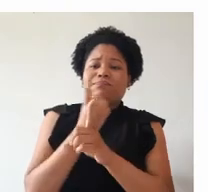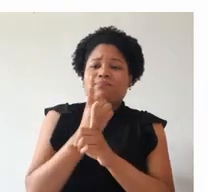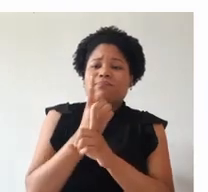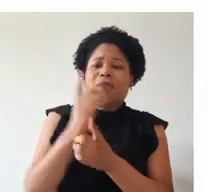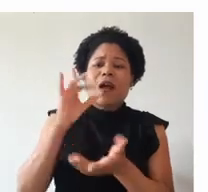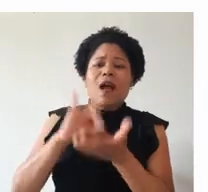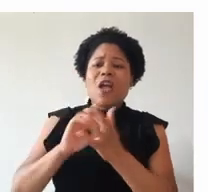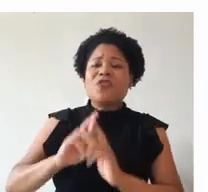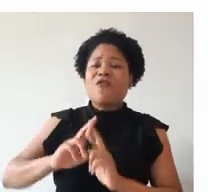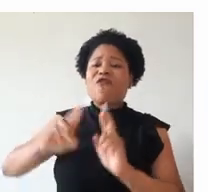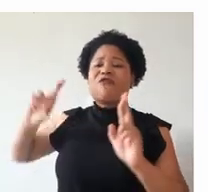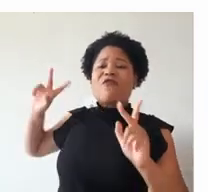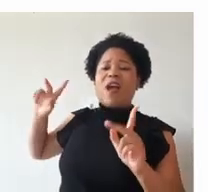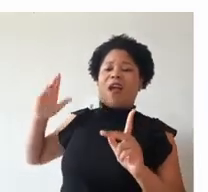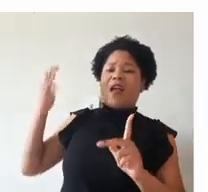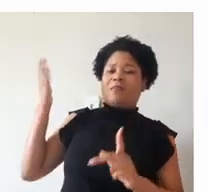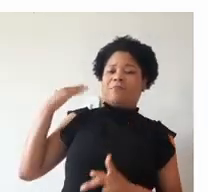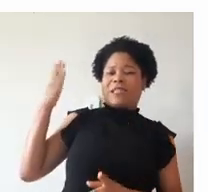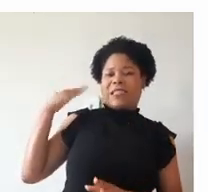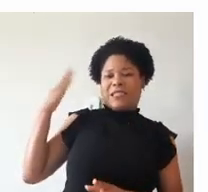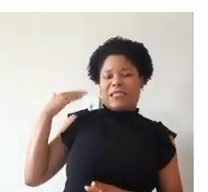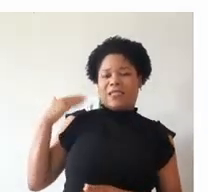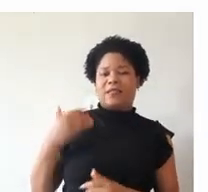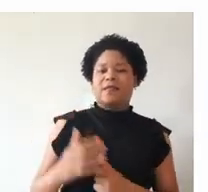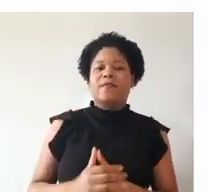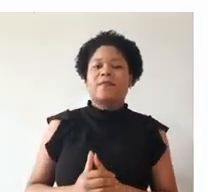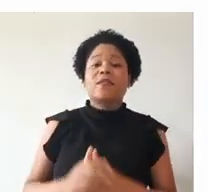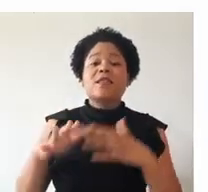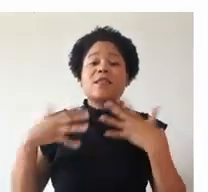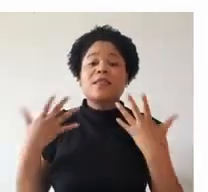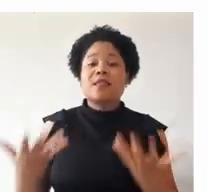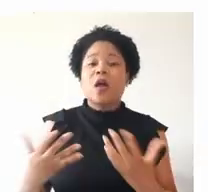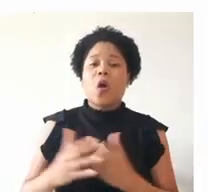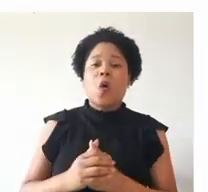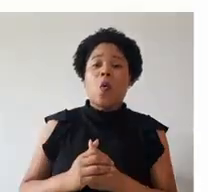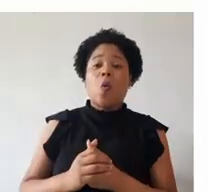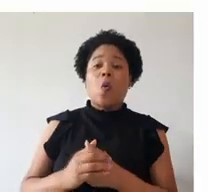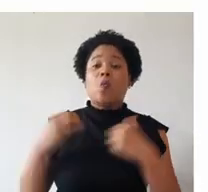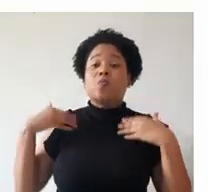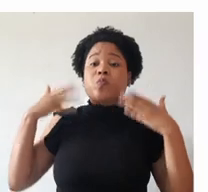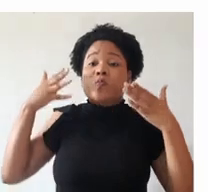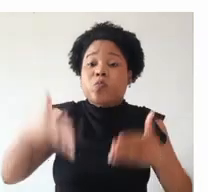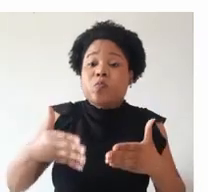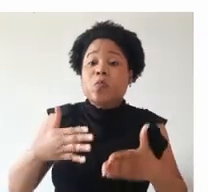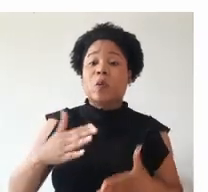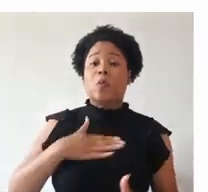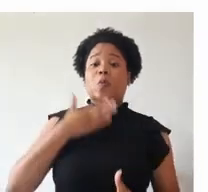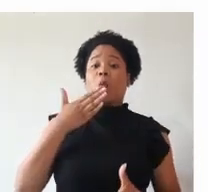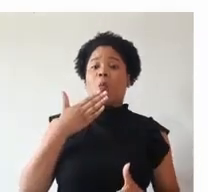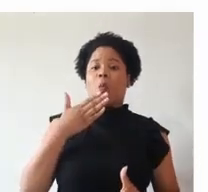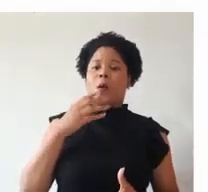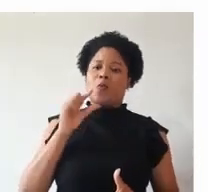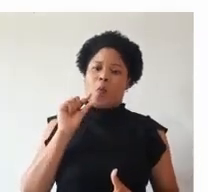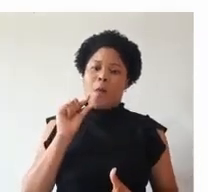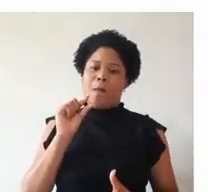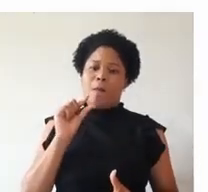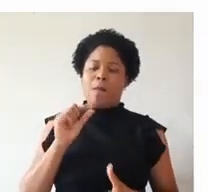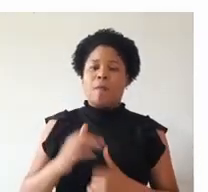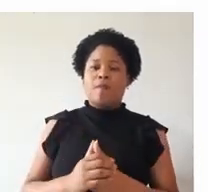realidade completamente diferente da que eu estava inserido, né? Então, para mim foi um choque, assim, inicialmente.